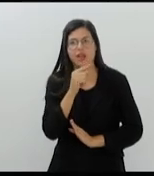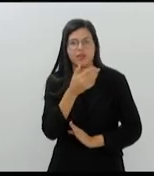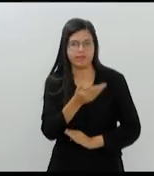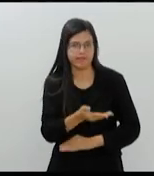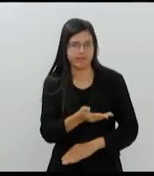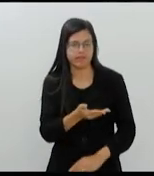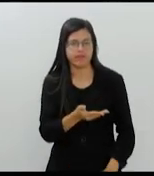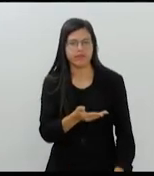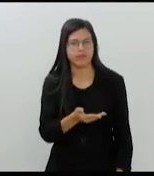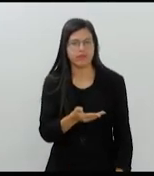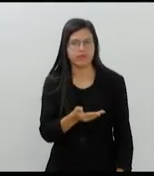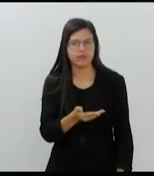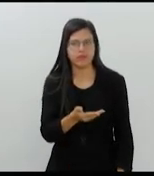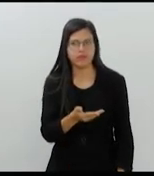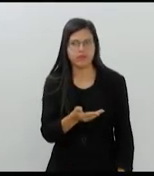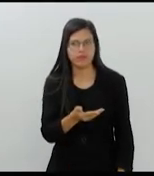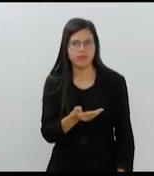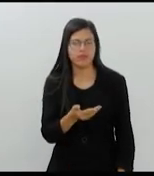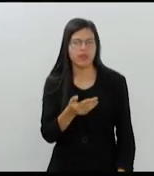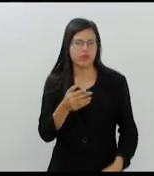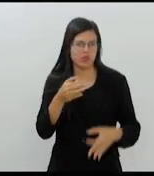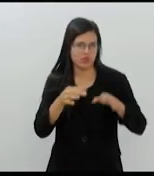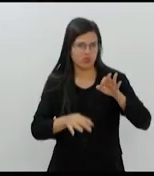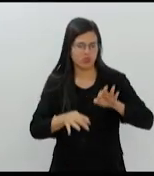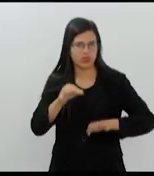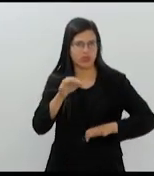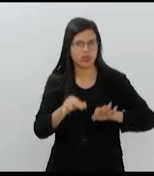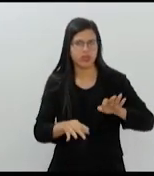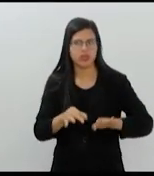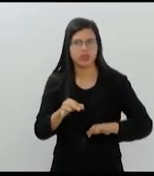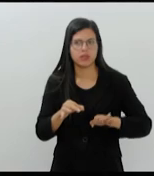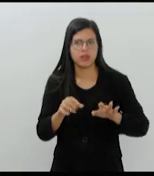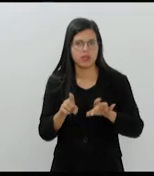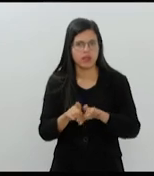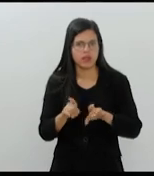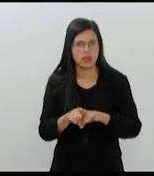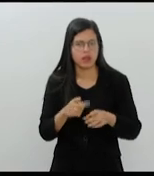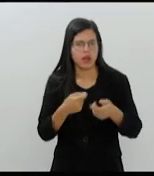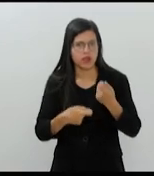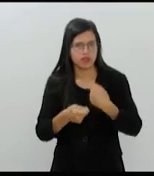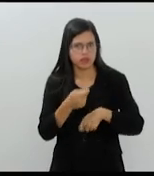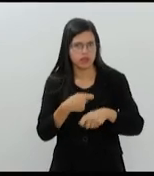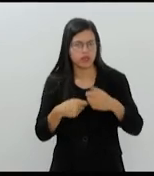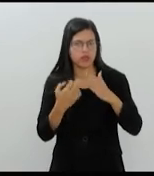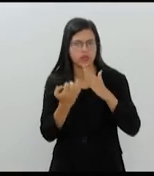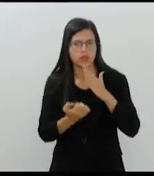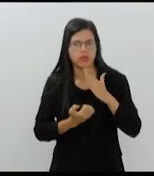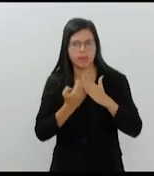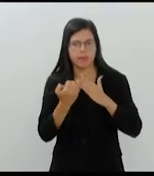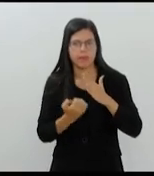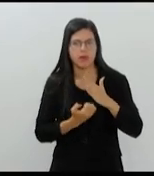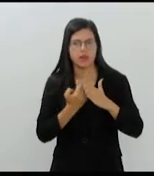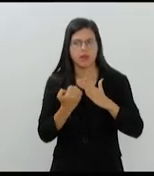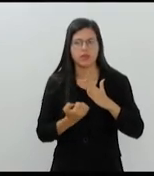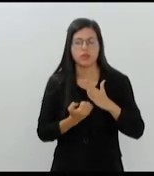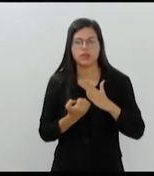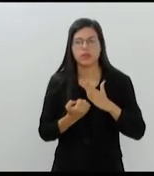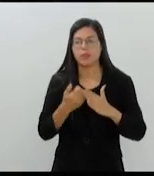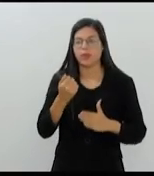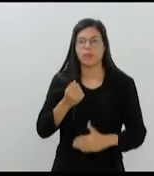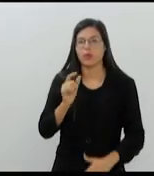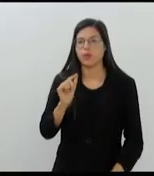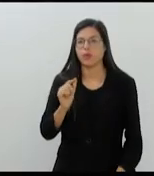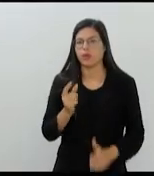além de jurista, é um administrador de empresa, primeira coisa,